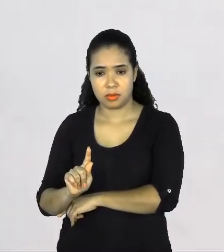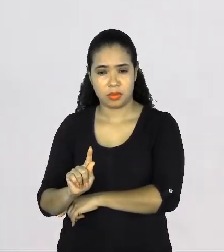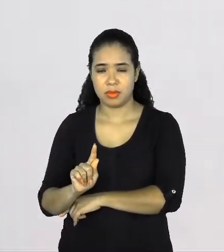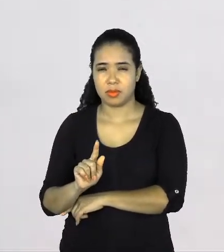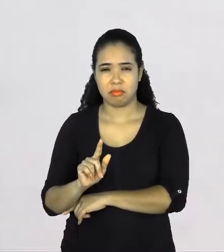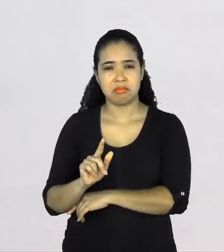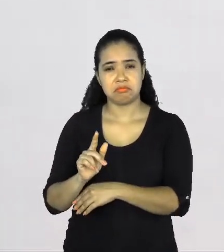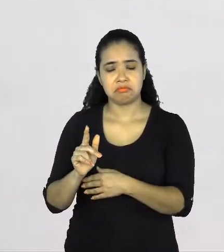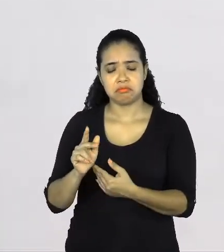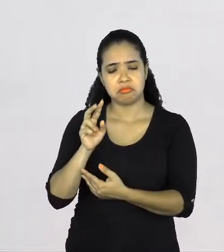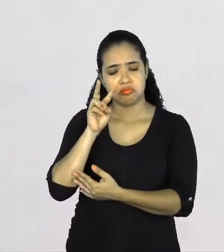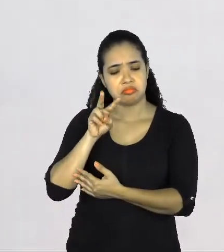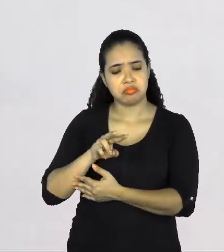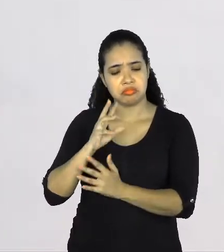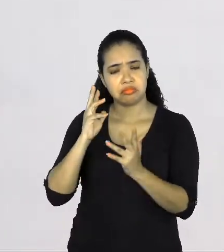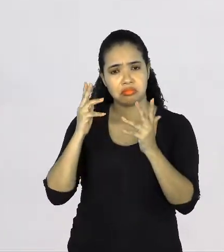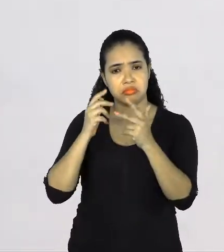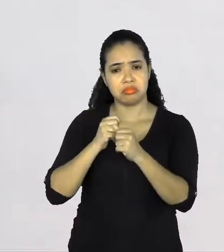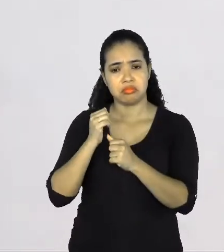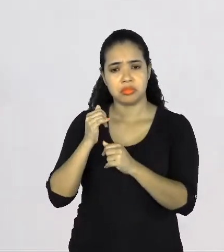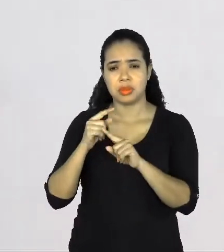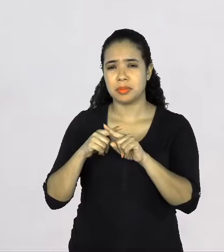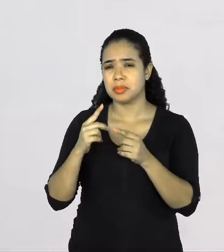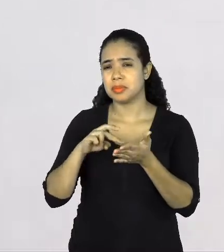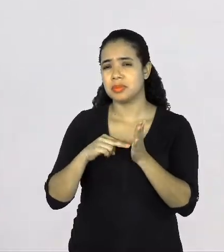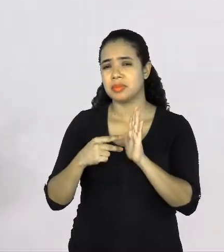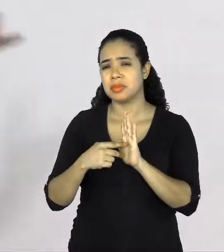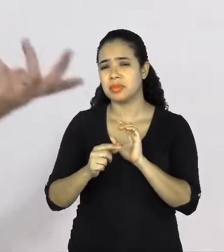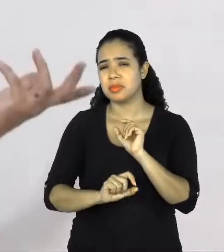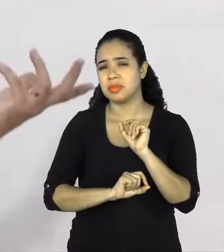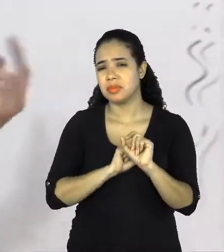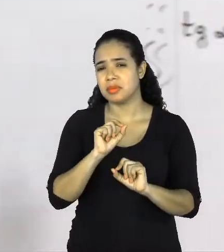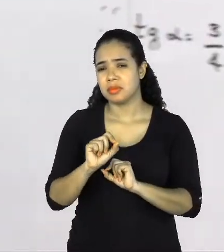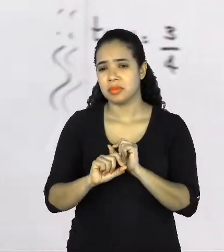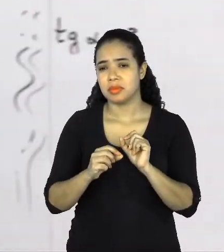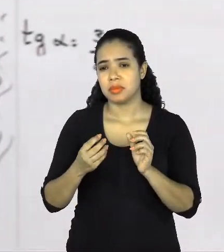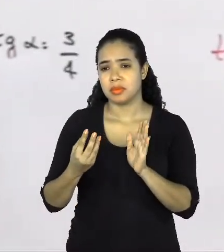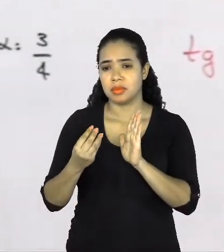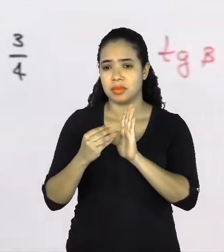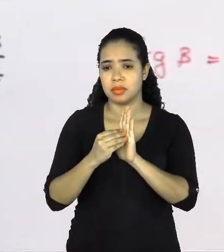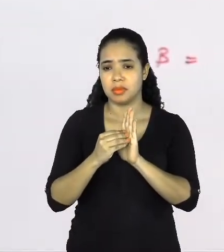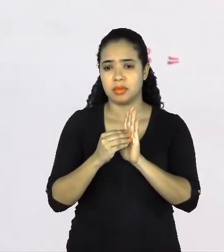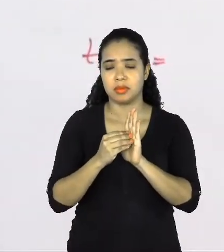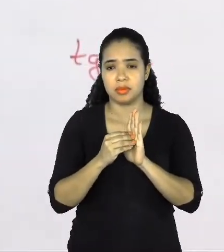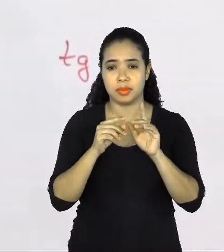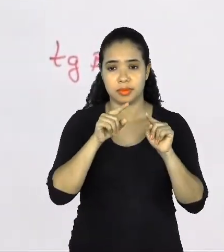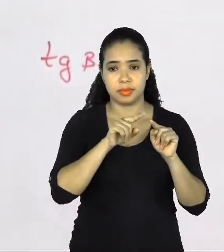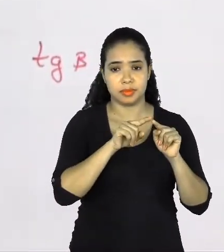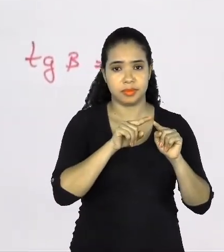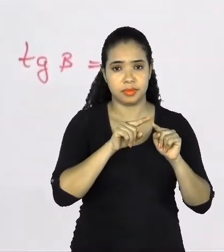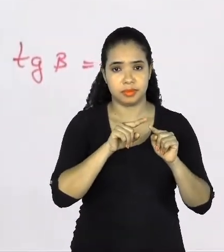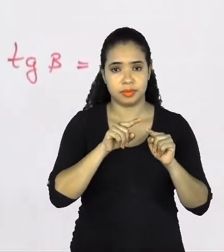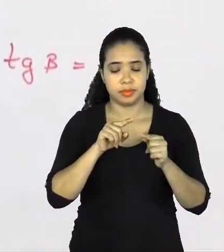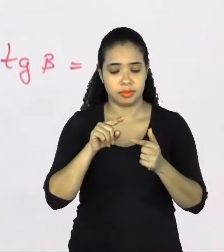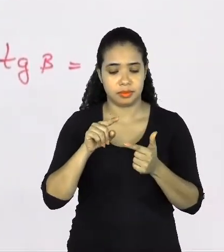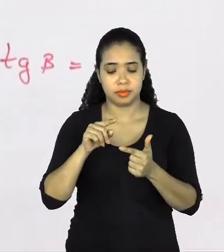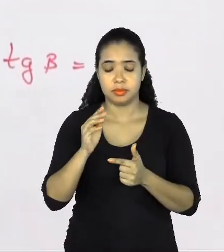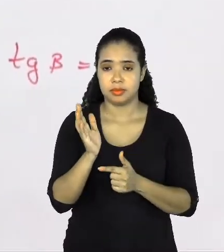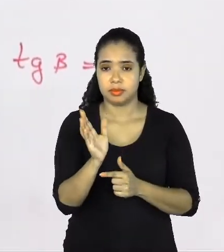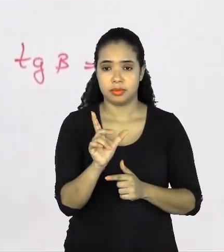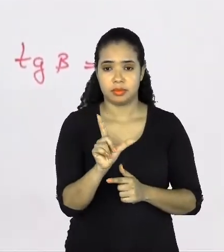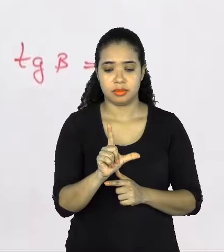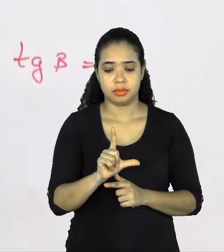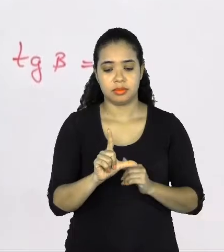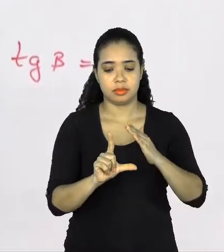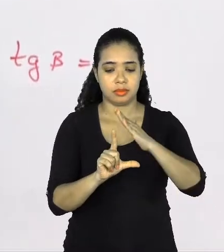você disse. Mas o que isso quer dizer? Bom, vamos aos números, né? Normalmente fica mais claro. Aqui eu montei um triângulo chamado de